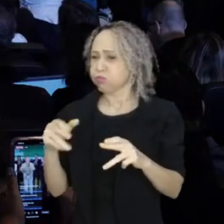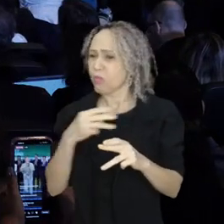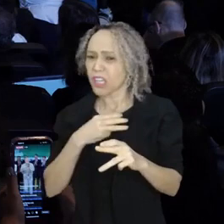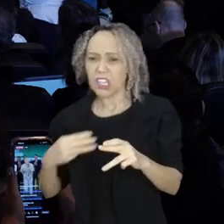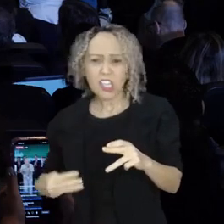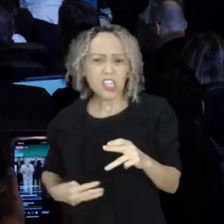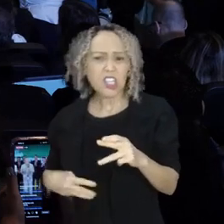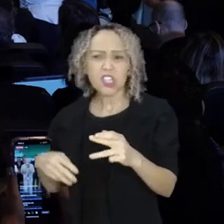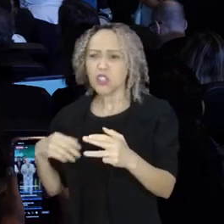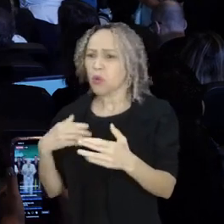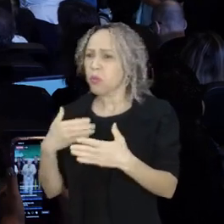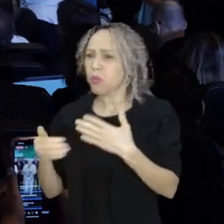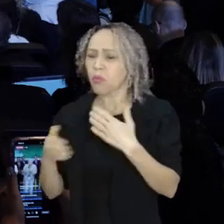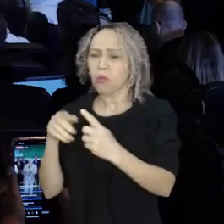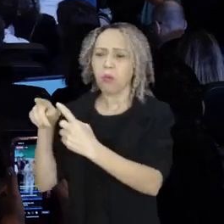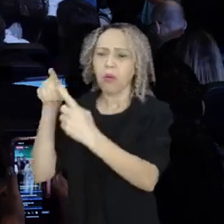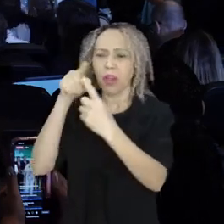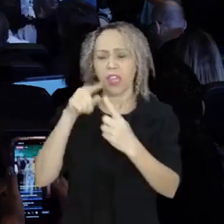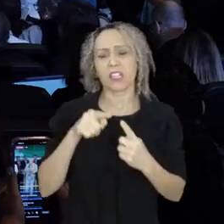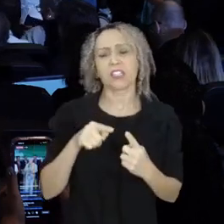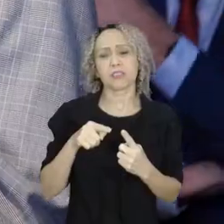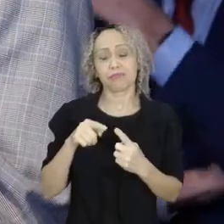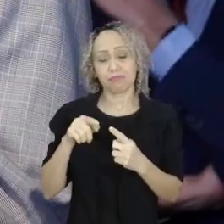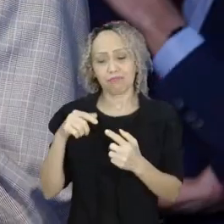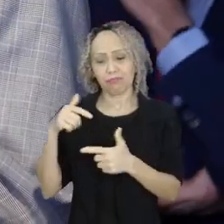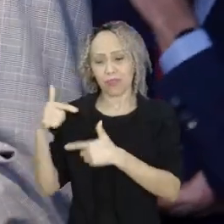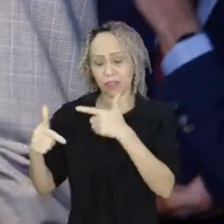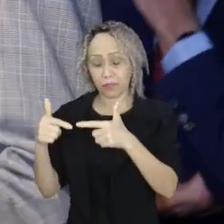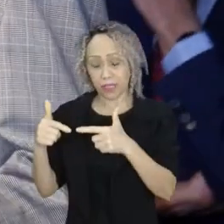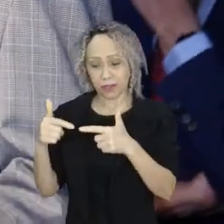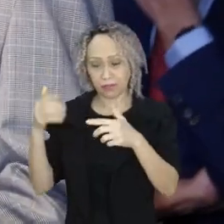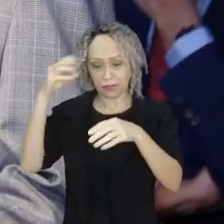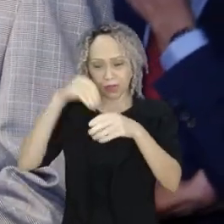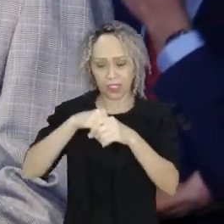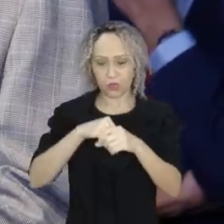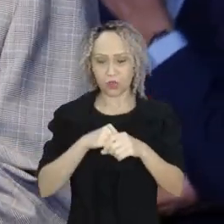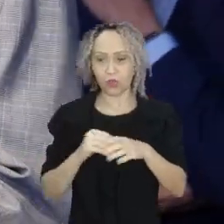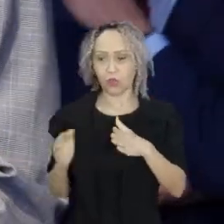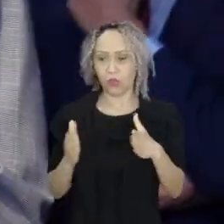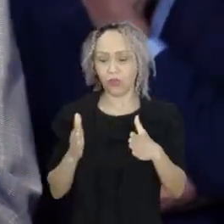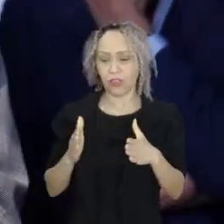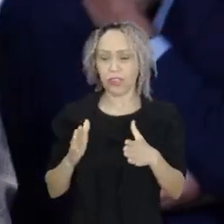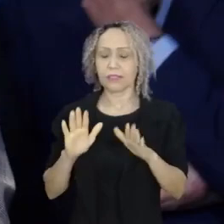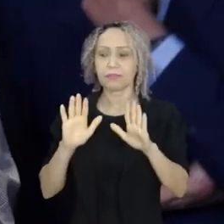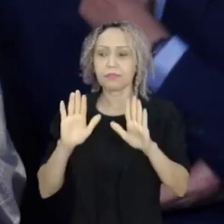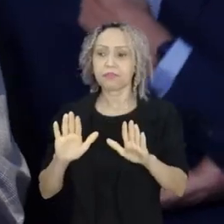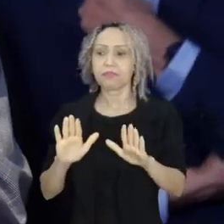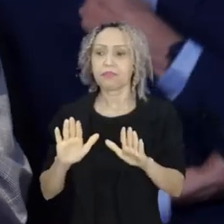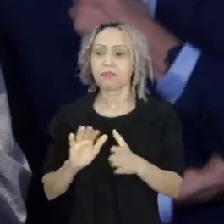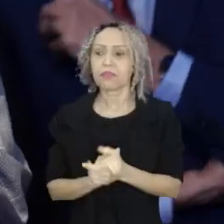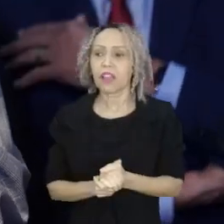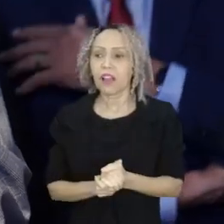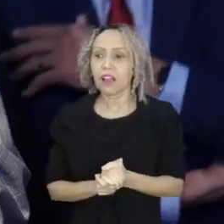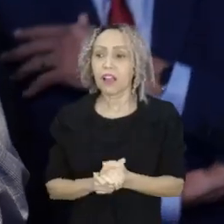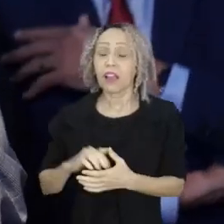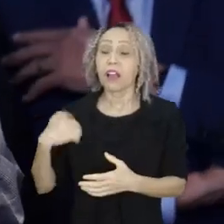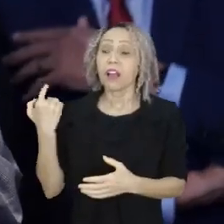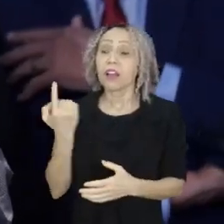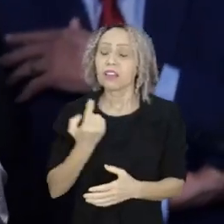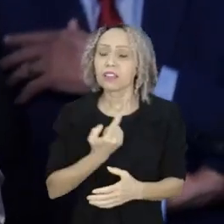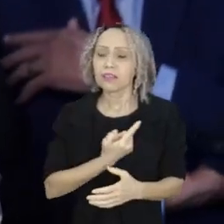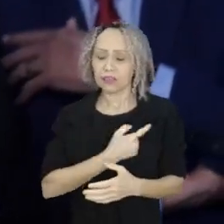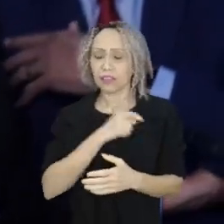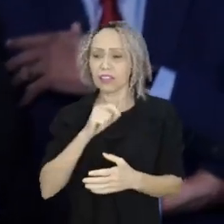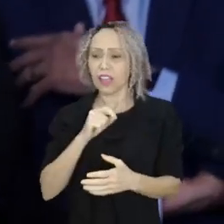E a nossa revelação no Senado, que vai ser o líder do governo no Congresso, eu queria